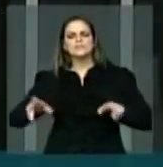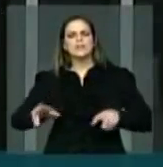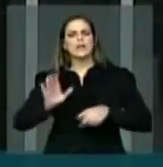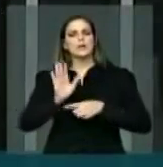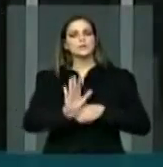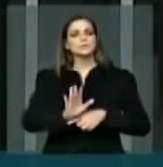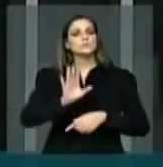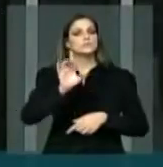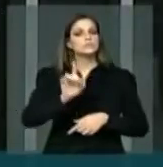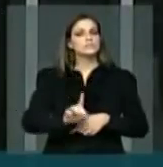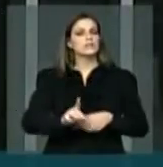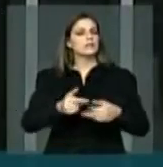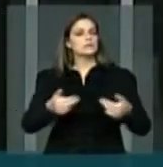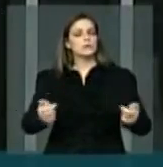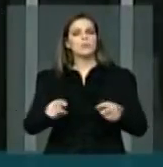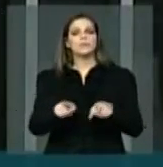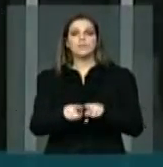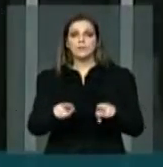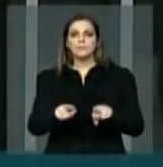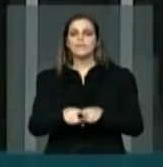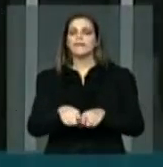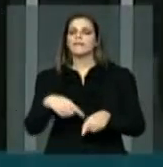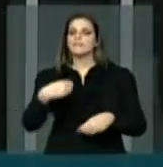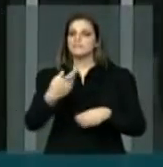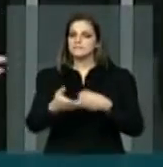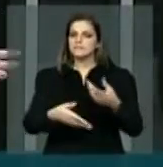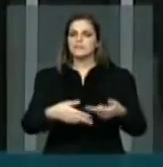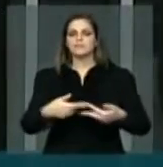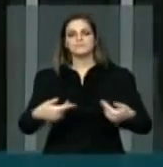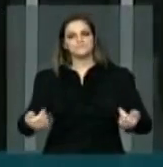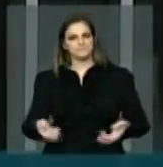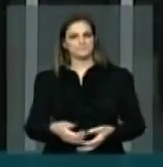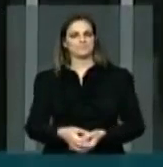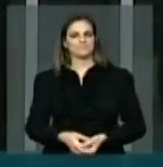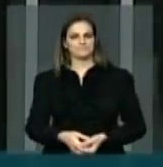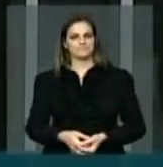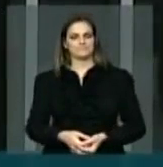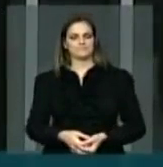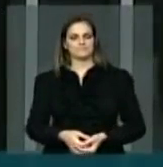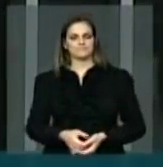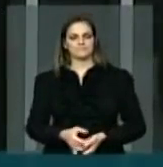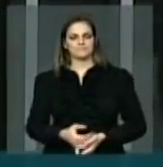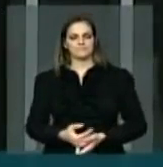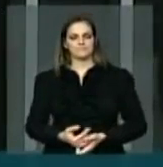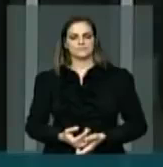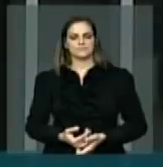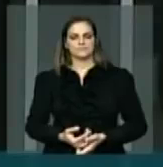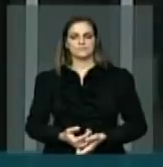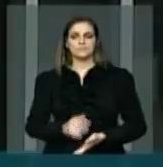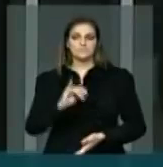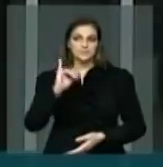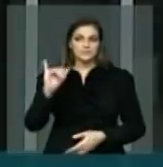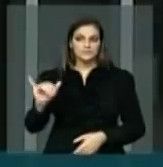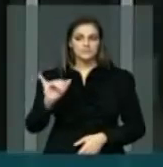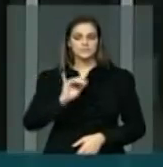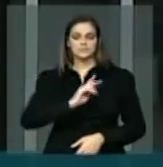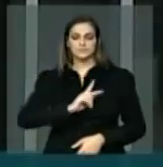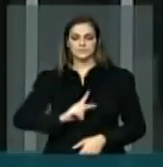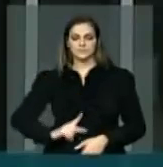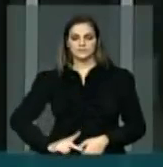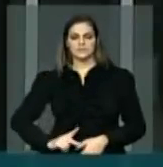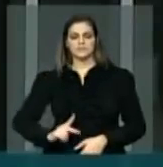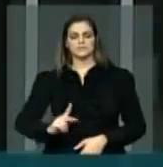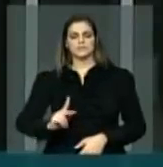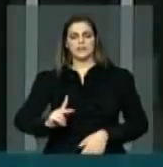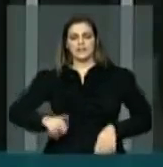um atendimento direto das pessoas com deficiência. Uma cadeira de roda, presidente Amaury Teixeira,